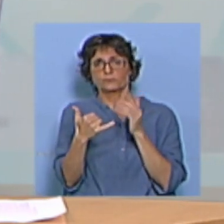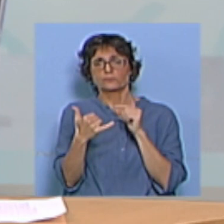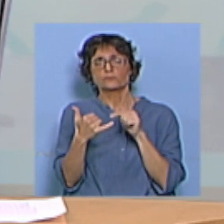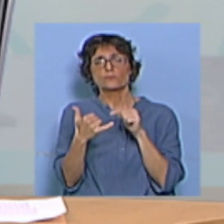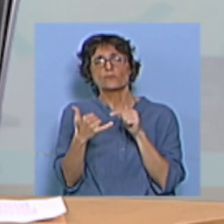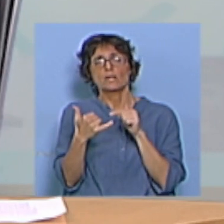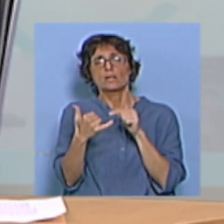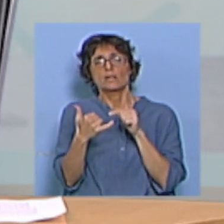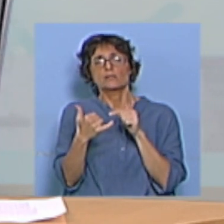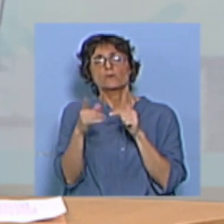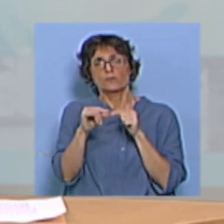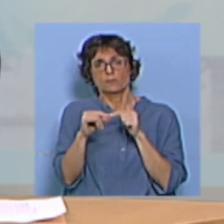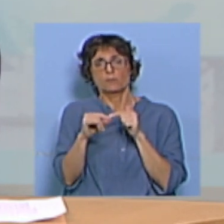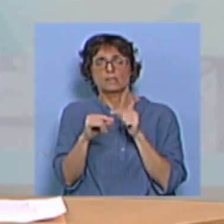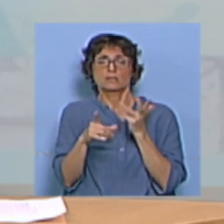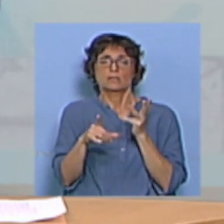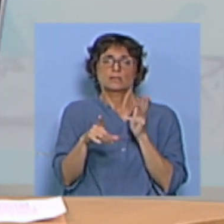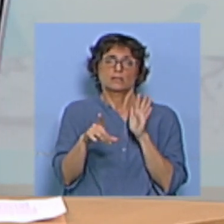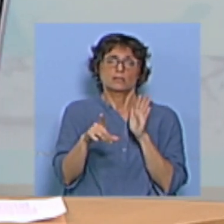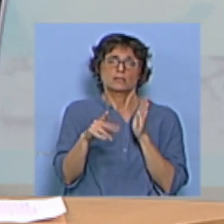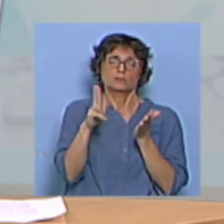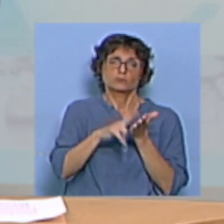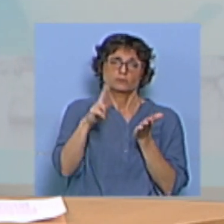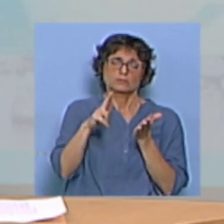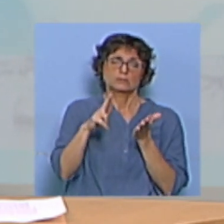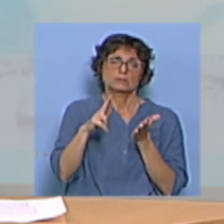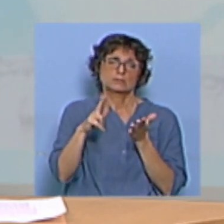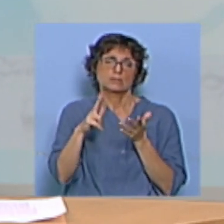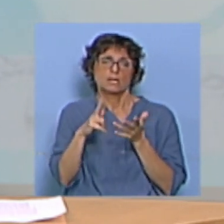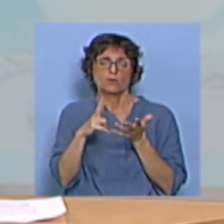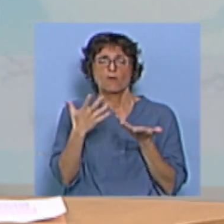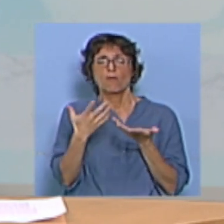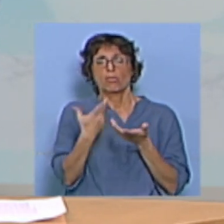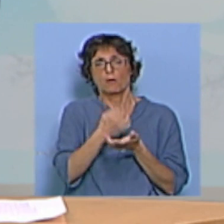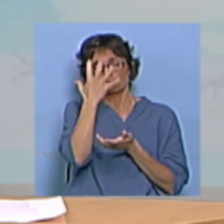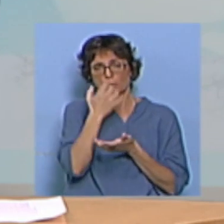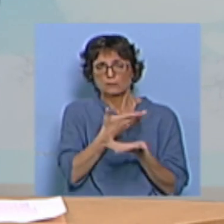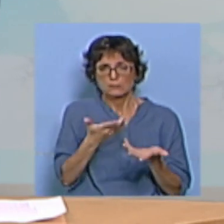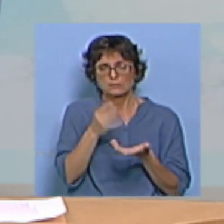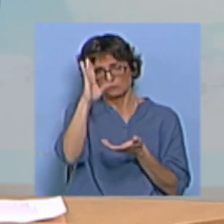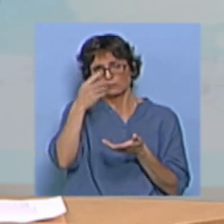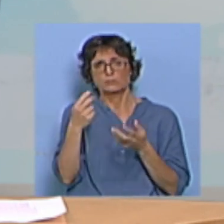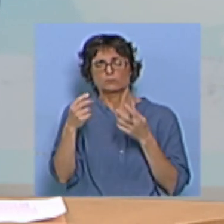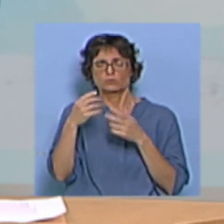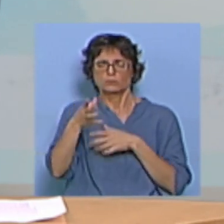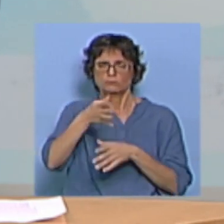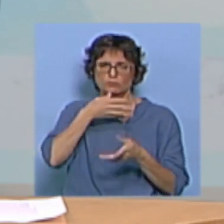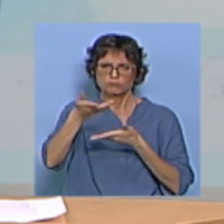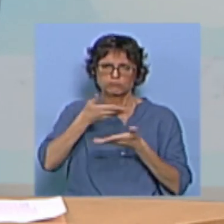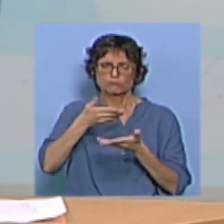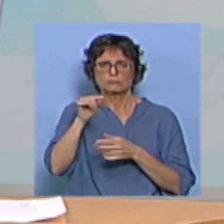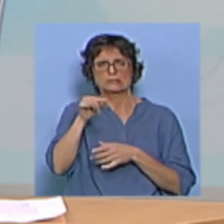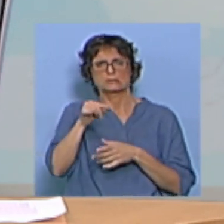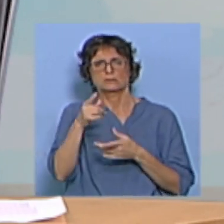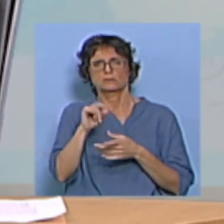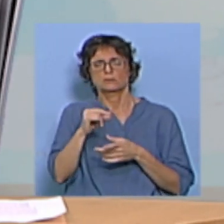sobre a legalização da eutanásia, que está em curso, como sabemos, e que contraria, na perspectiva dos bispos, da Igreja, e está